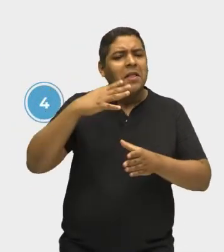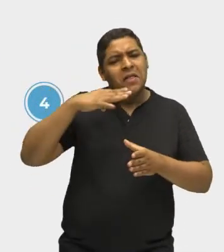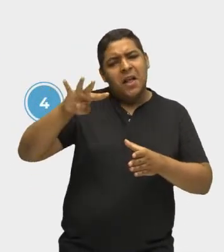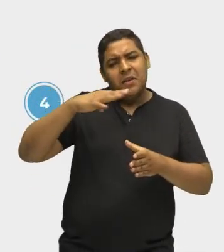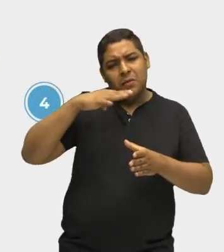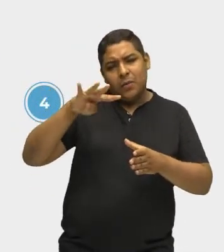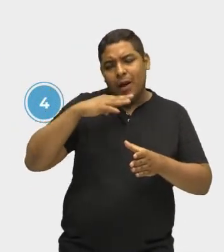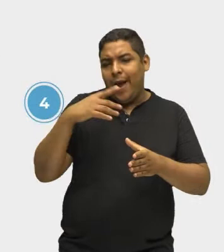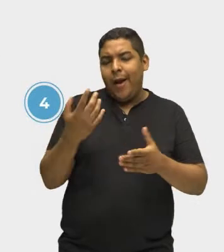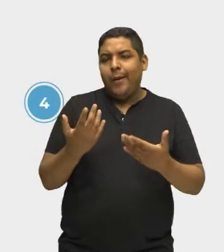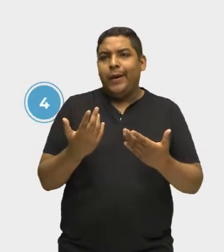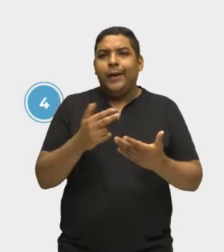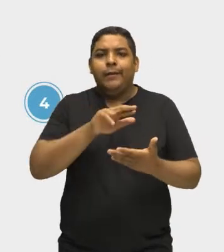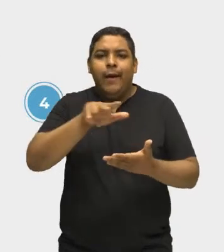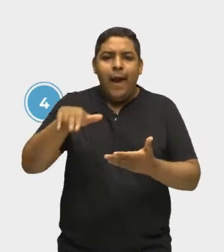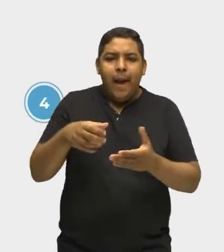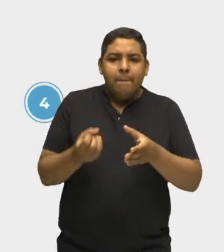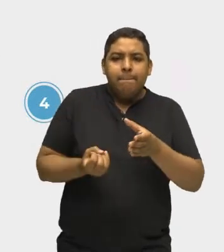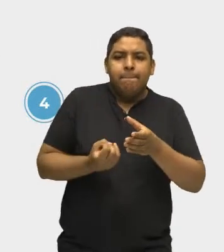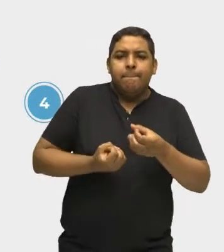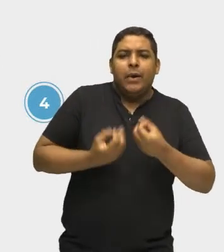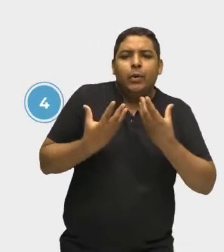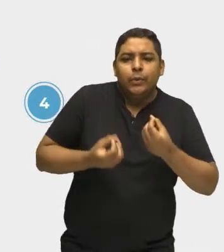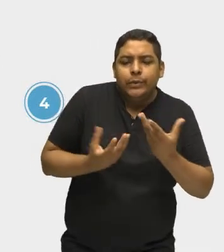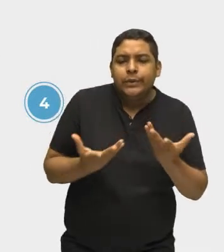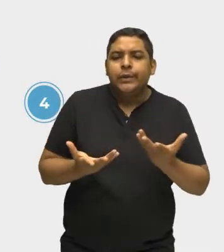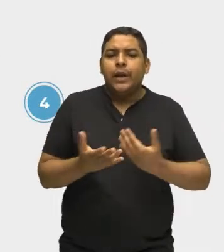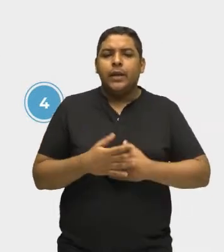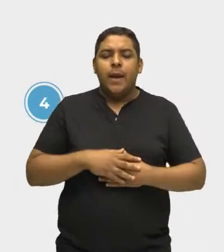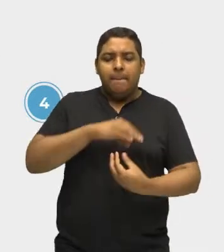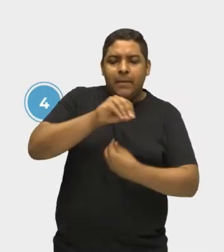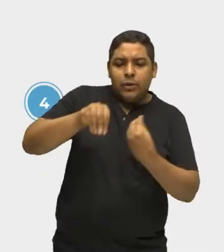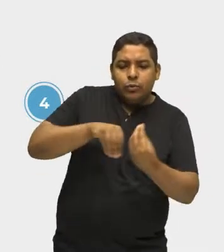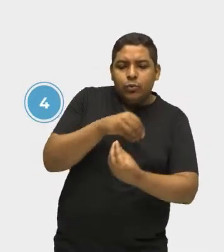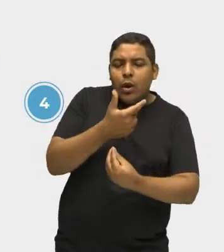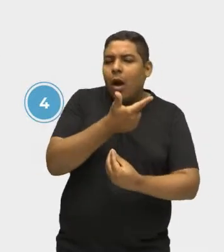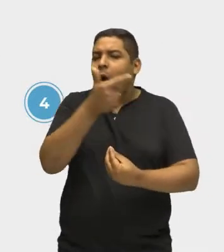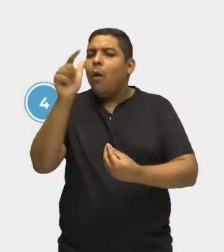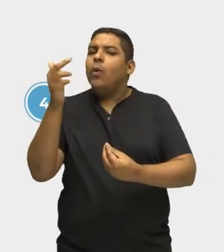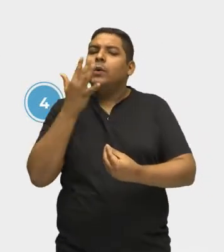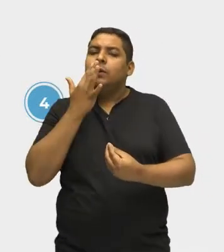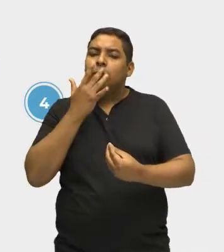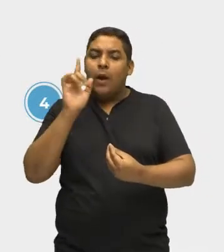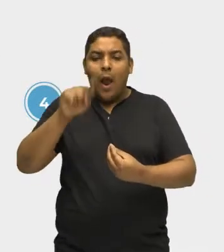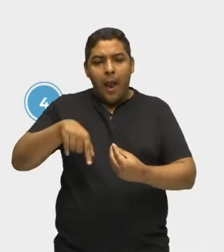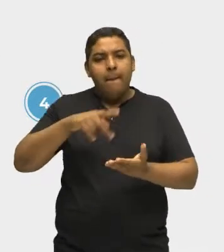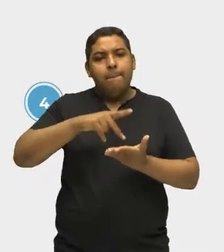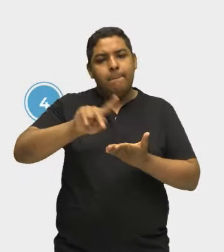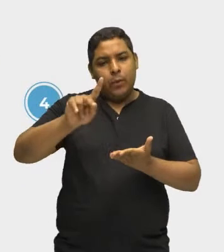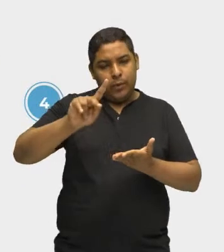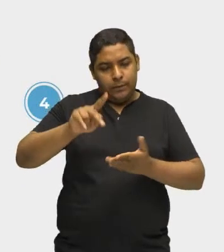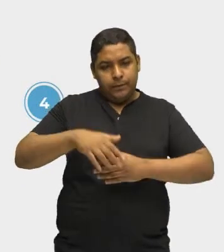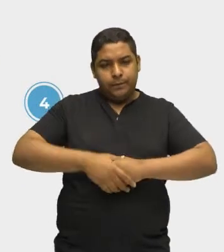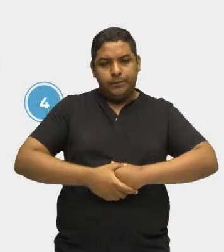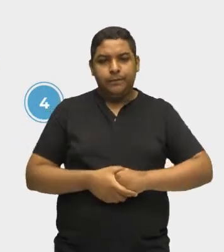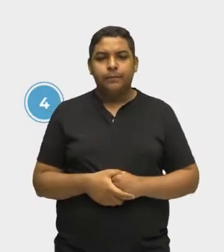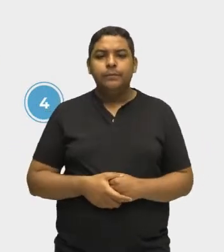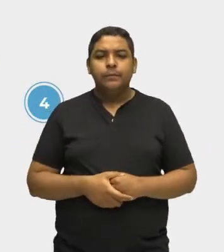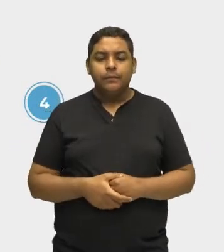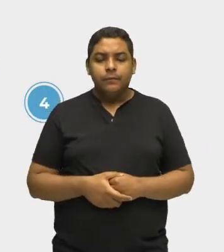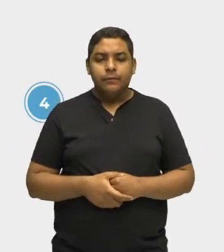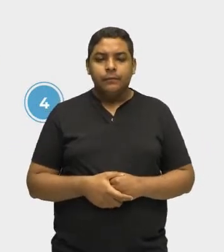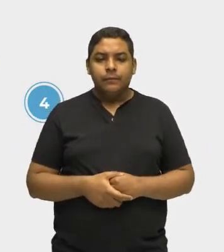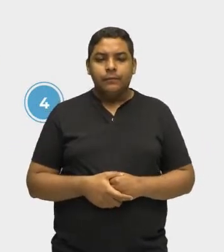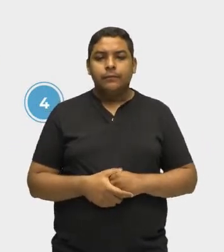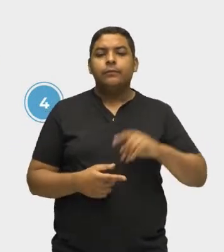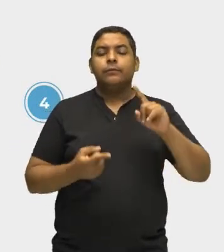não foram produzidas através da mistura de outras cores, então elas são consideradas puras, certo? Então, quais são essas